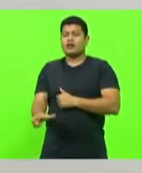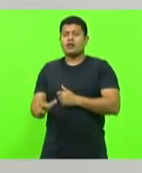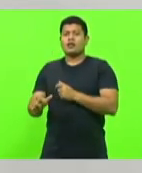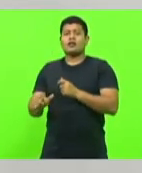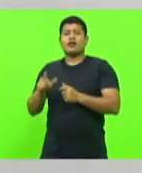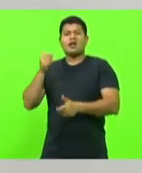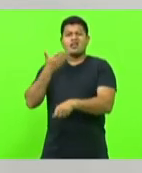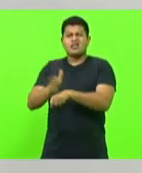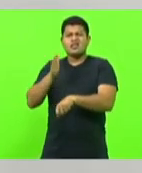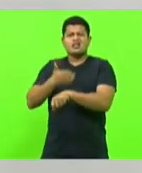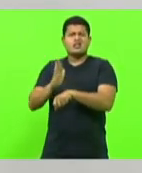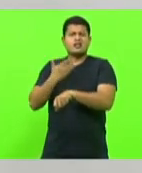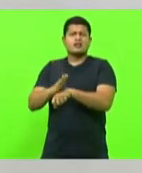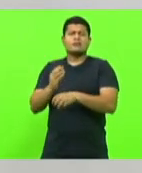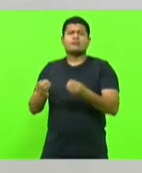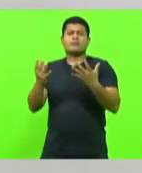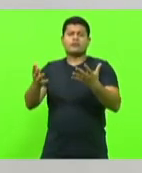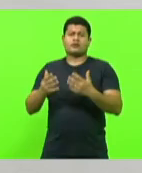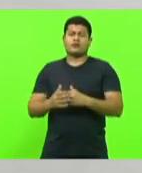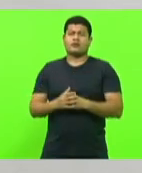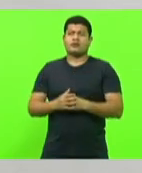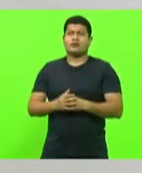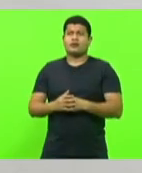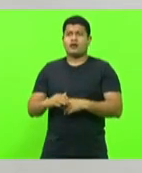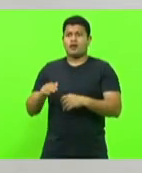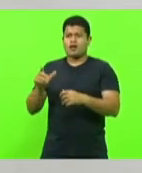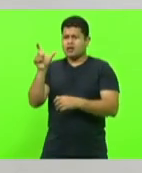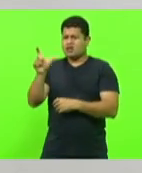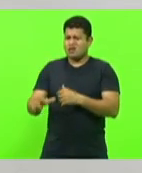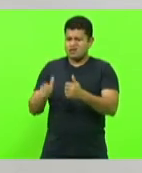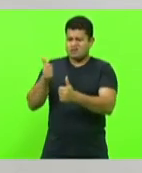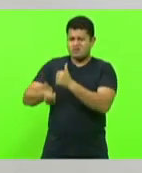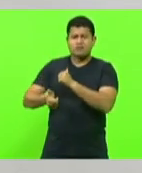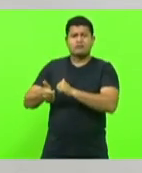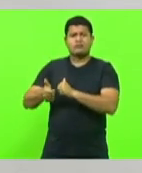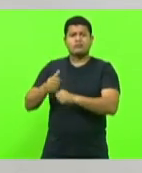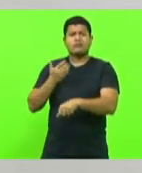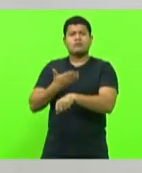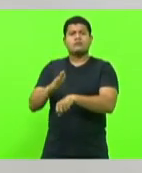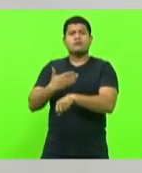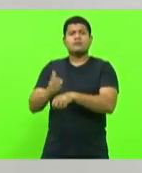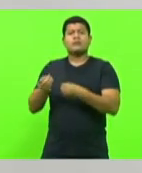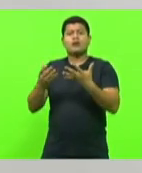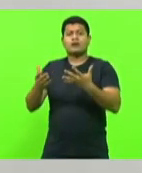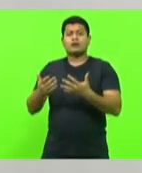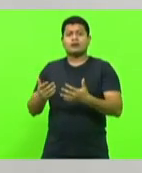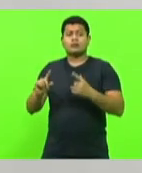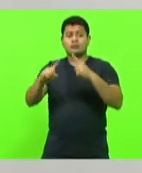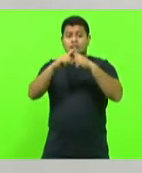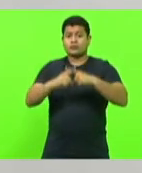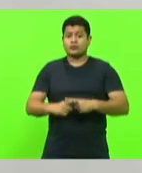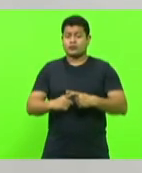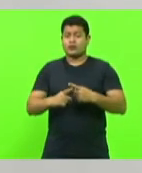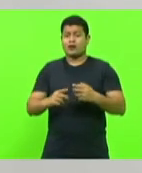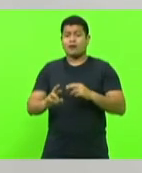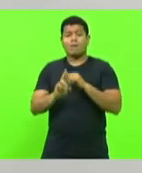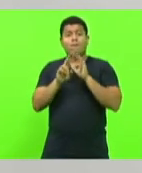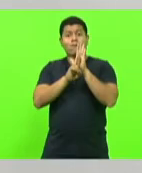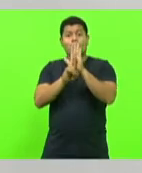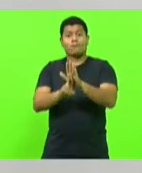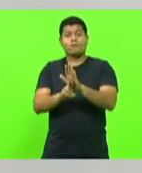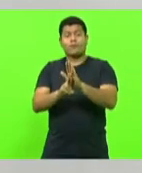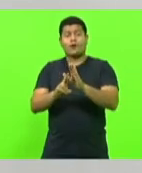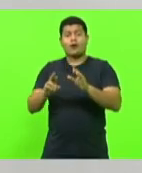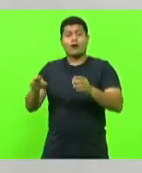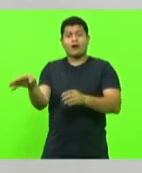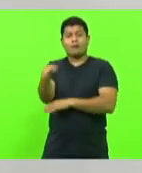quê? Essa pergunta a gente tem que fazer. Para que um atleta treina? Ele treina para ir para uma competição, representar sua cidade, colocar a bandeira do seu